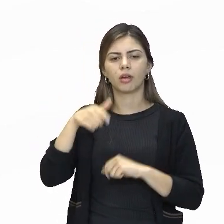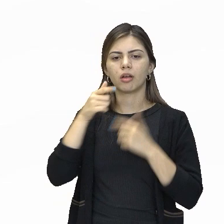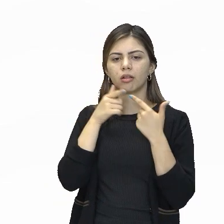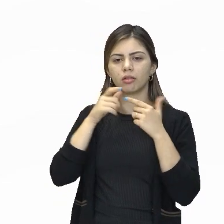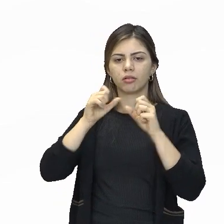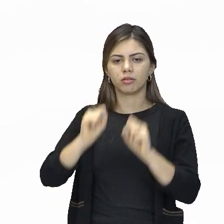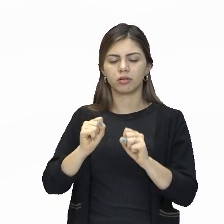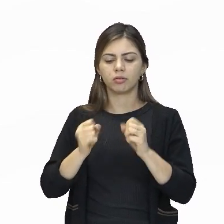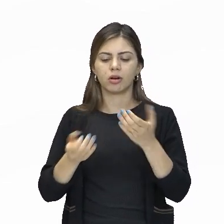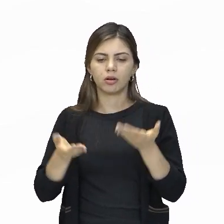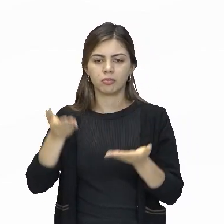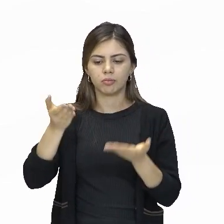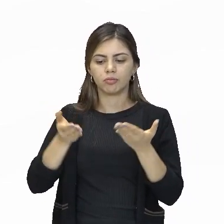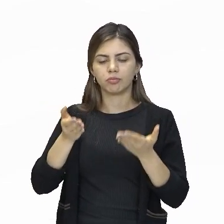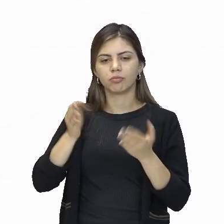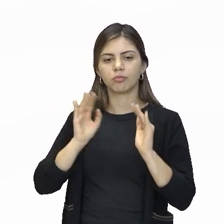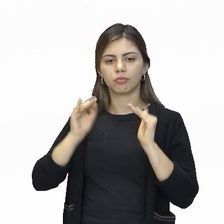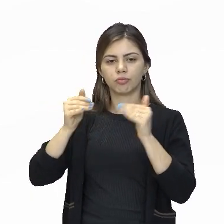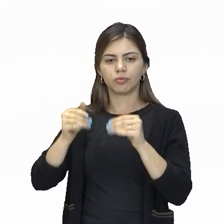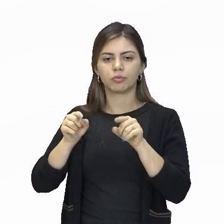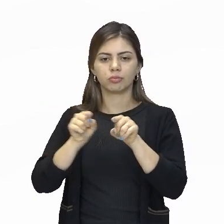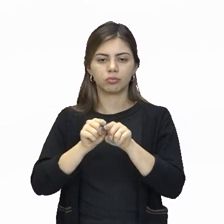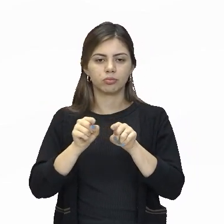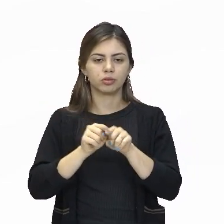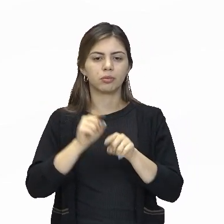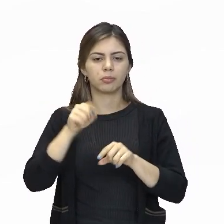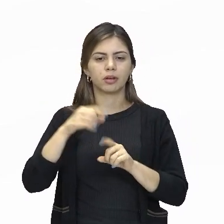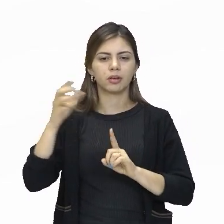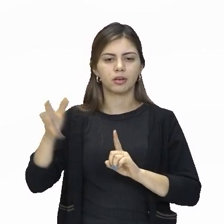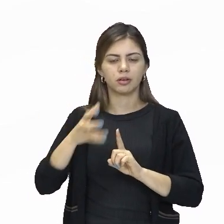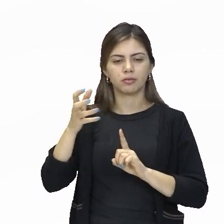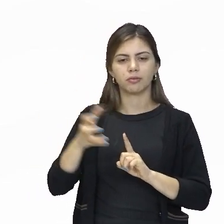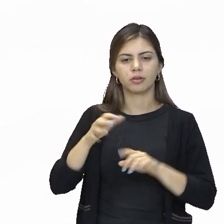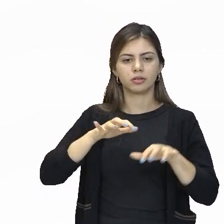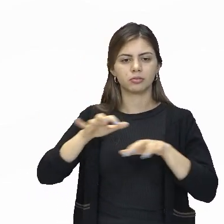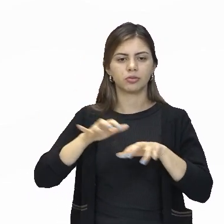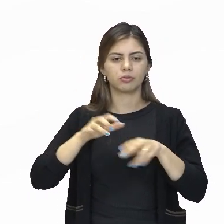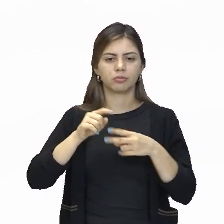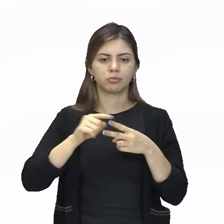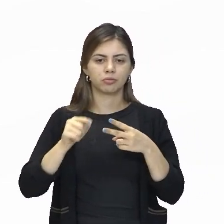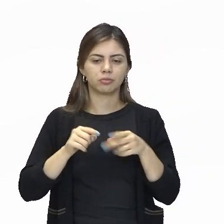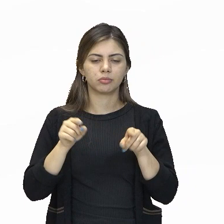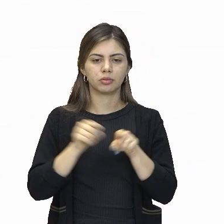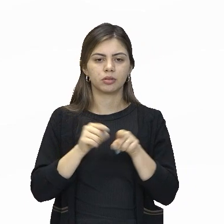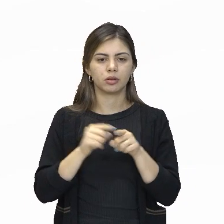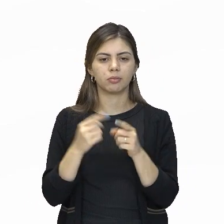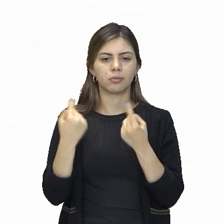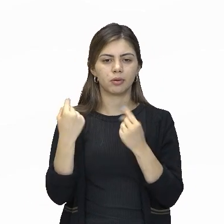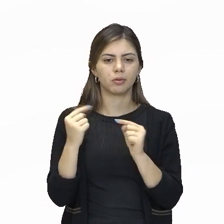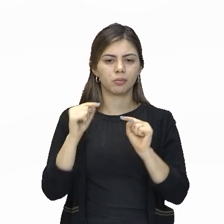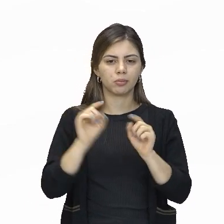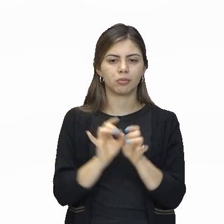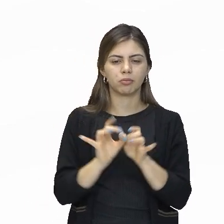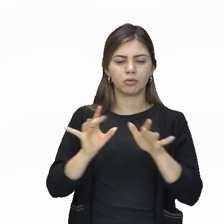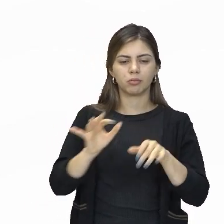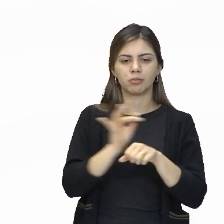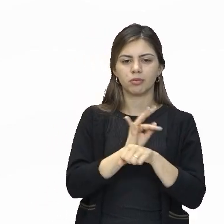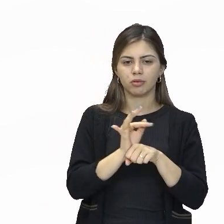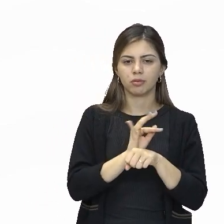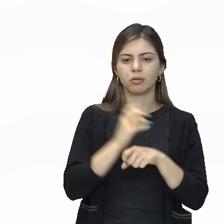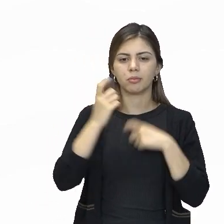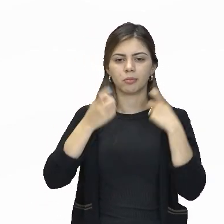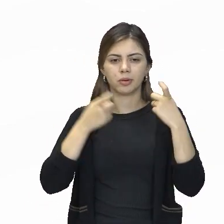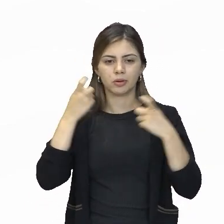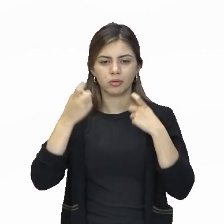objetiva e equilibrada, influência do parnasianismo e simbolismo, oposição à liberdade formal, forte preocupação